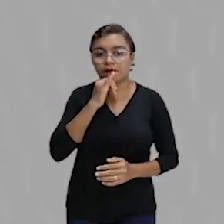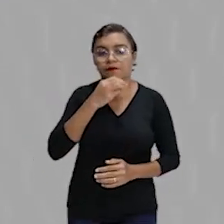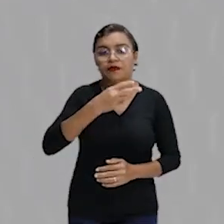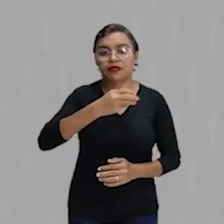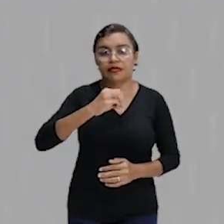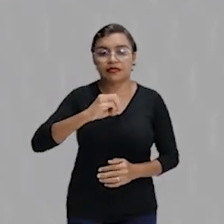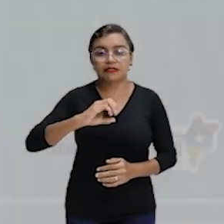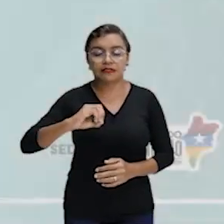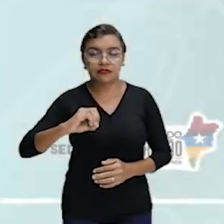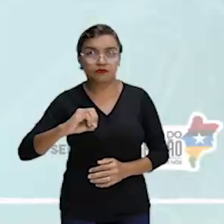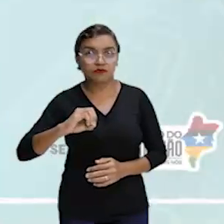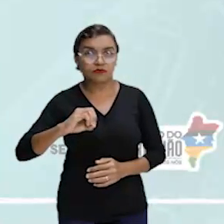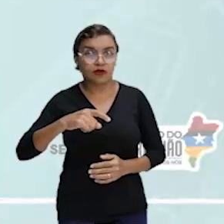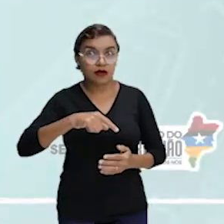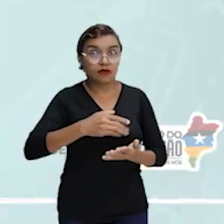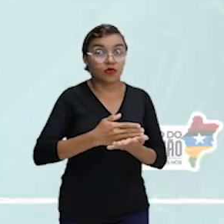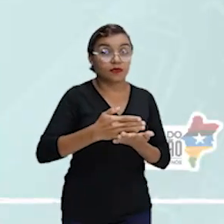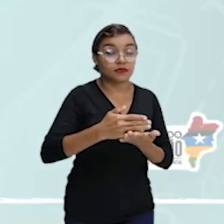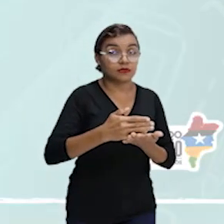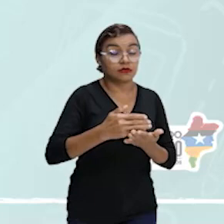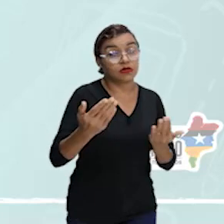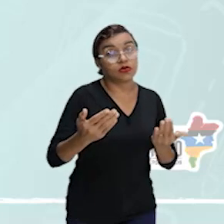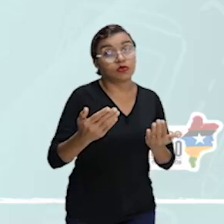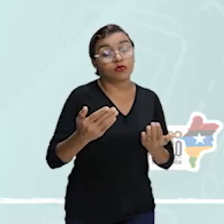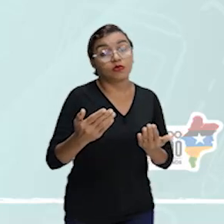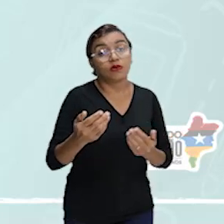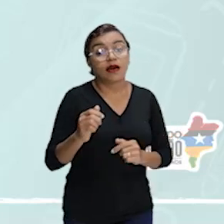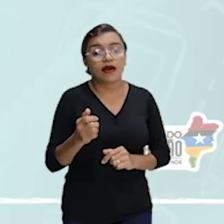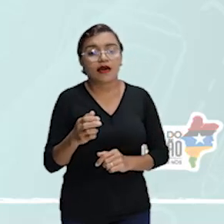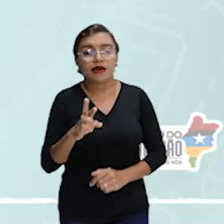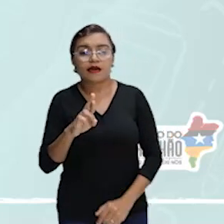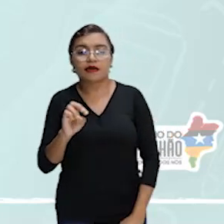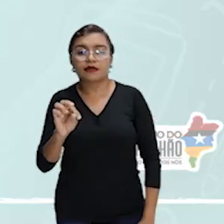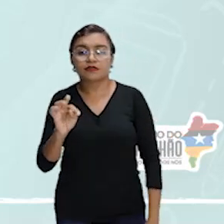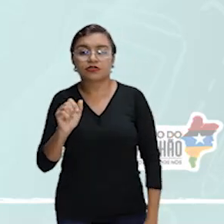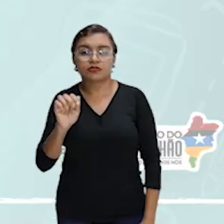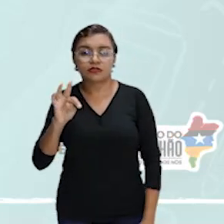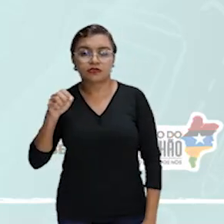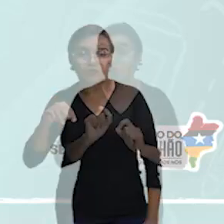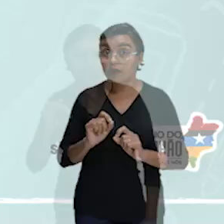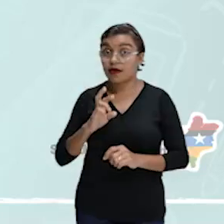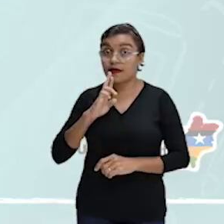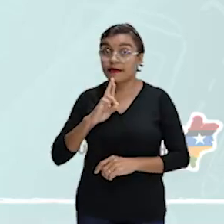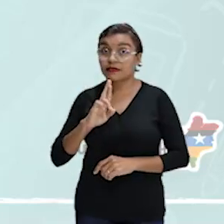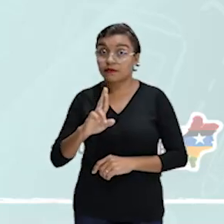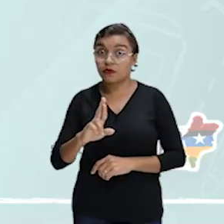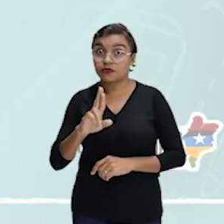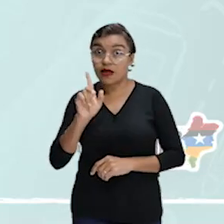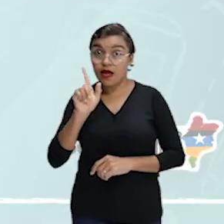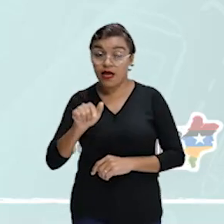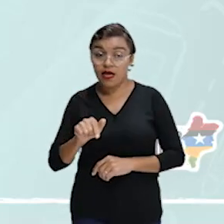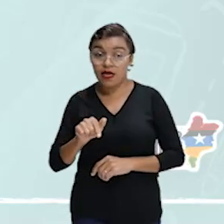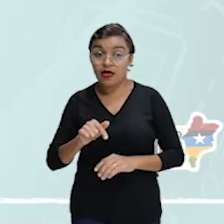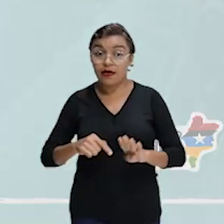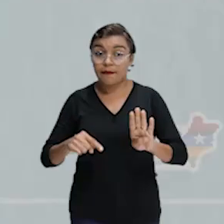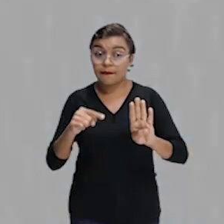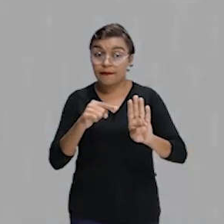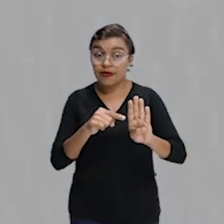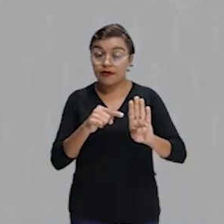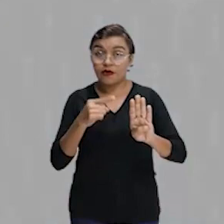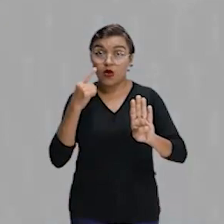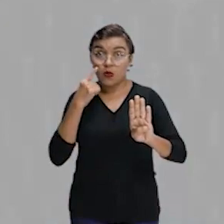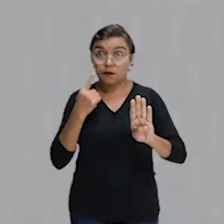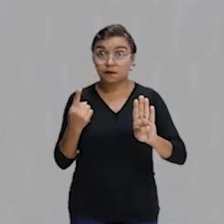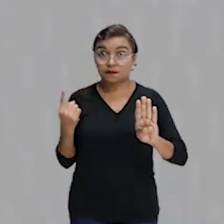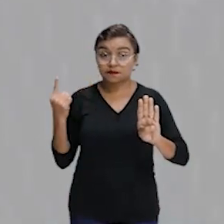inicial, então sobrou 0,75. Sobrando 0,75, nós temos aí como gabarito letra B. Q de T é igual